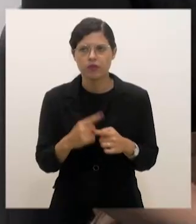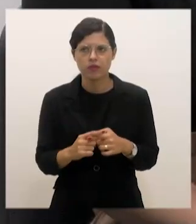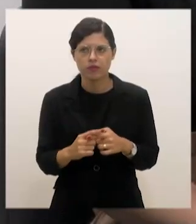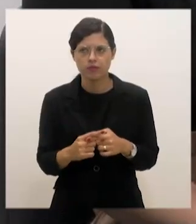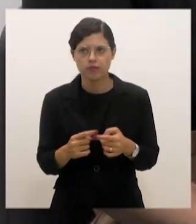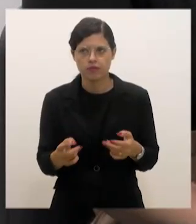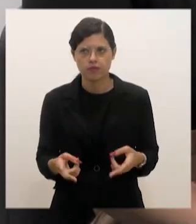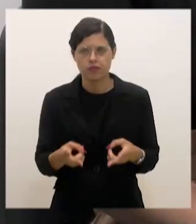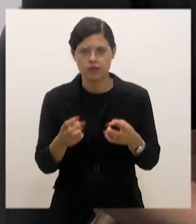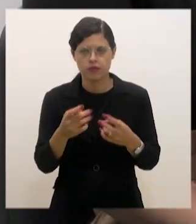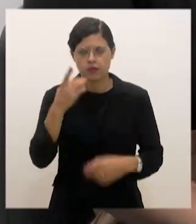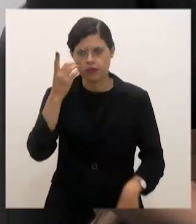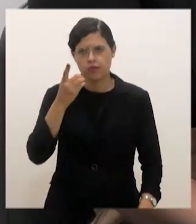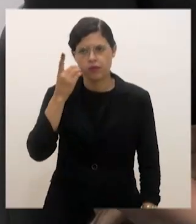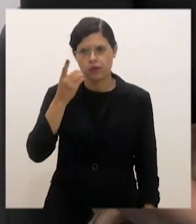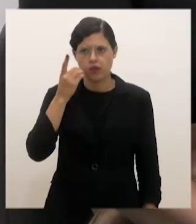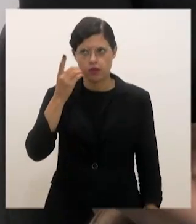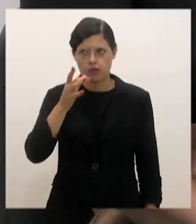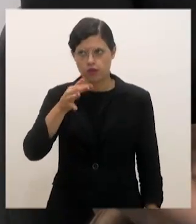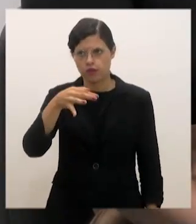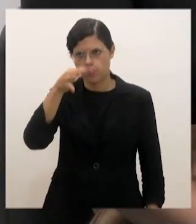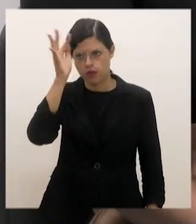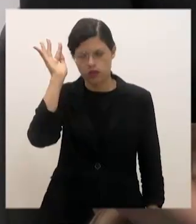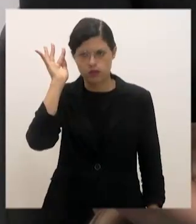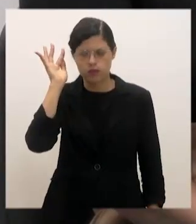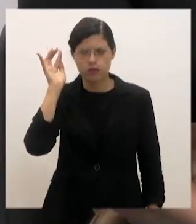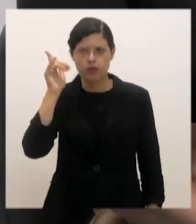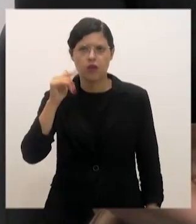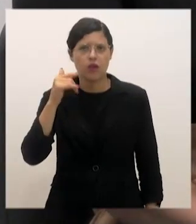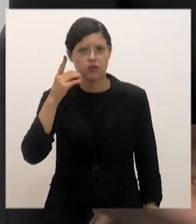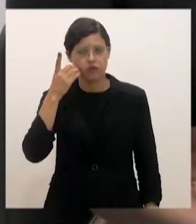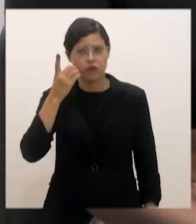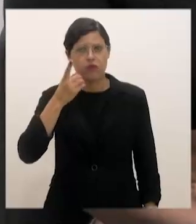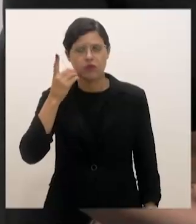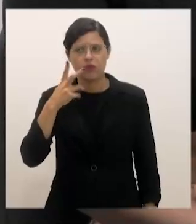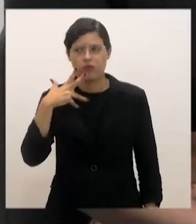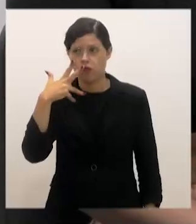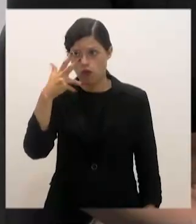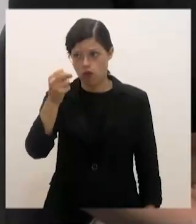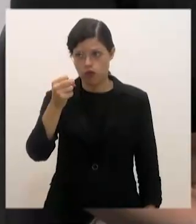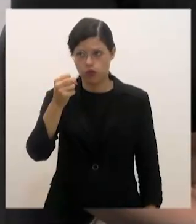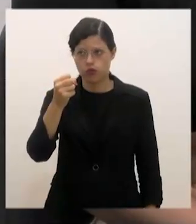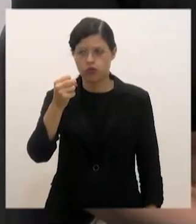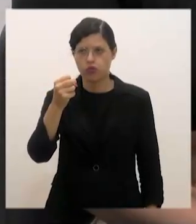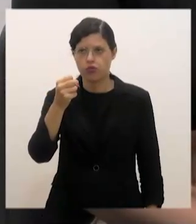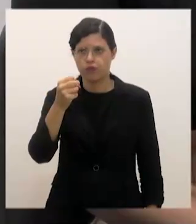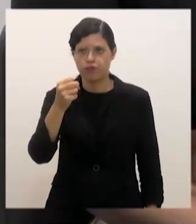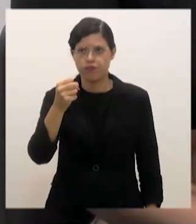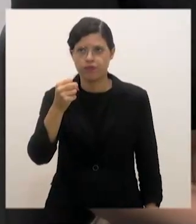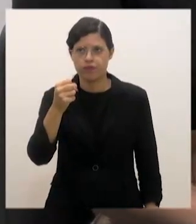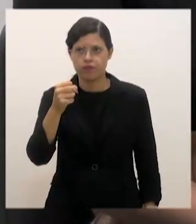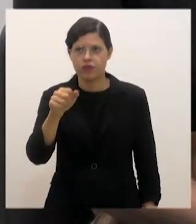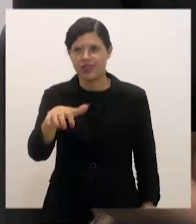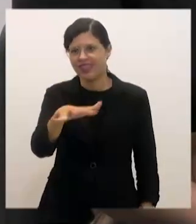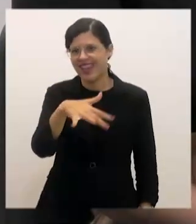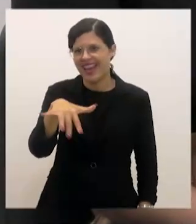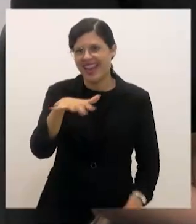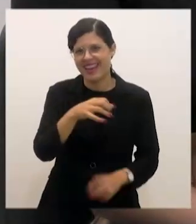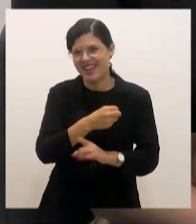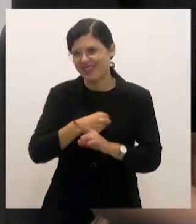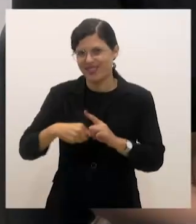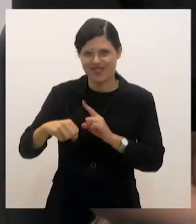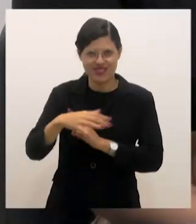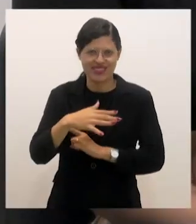o deputado Fred Pacheco é um deputado muito forte em coordenadas sociais, não